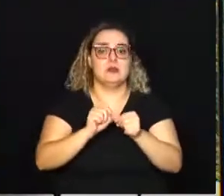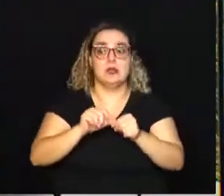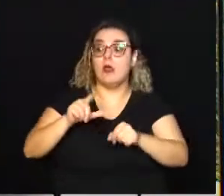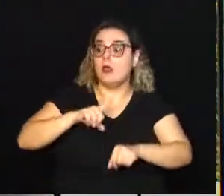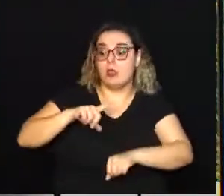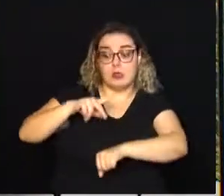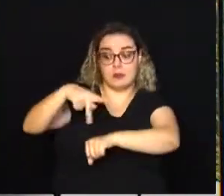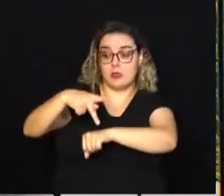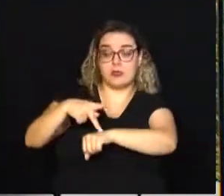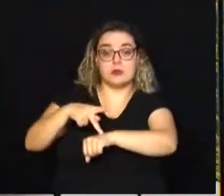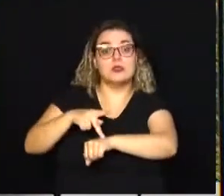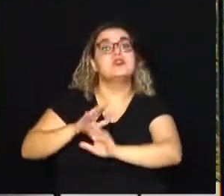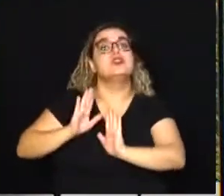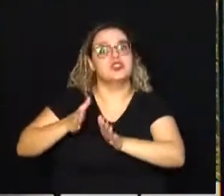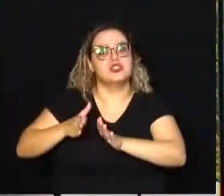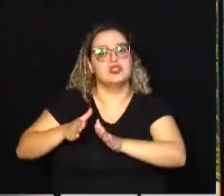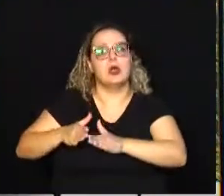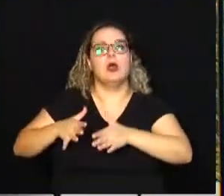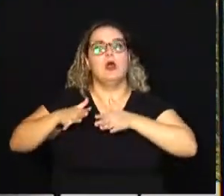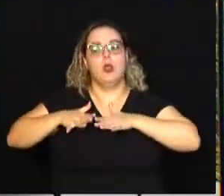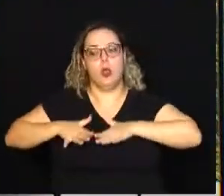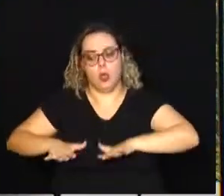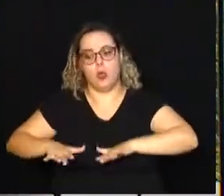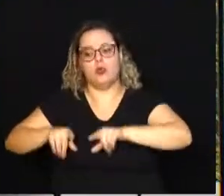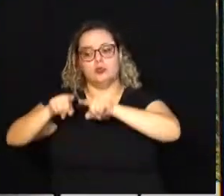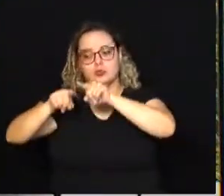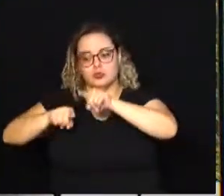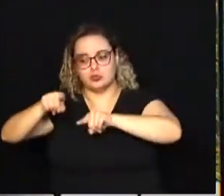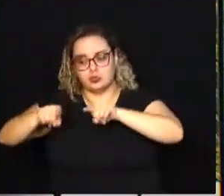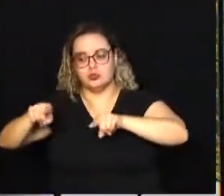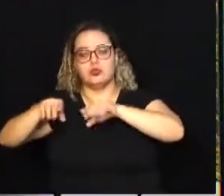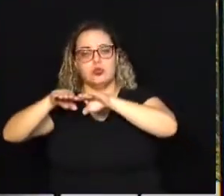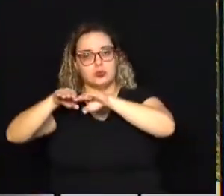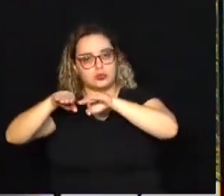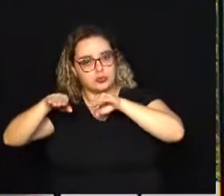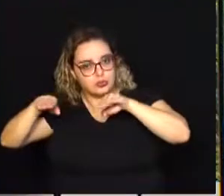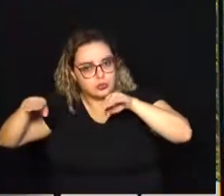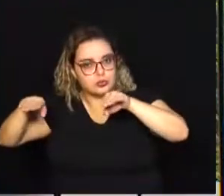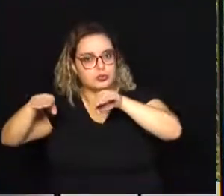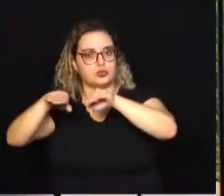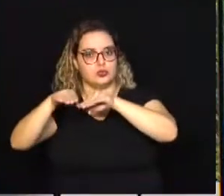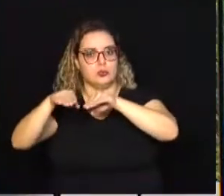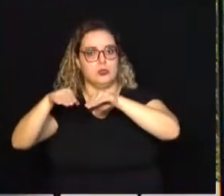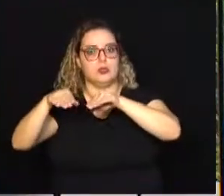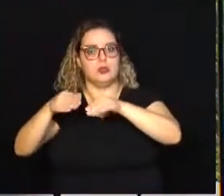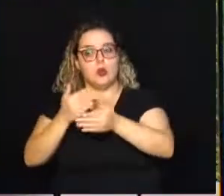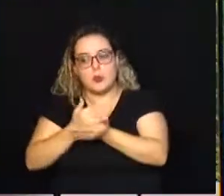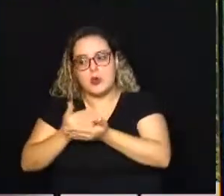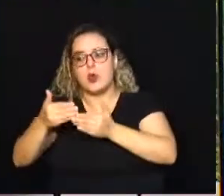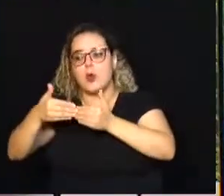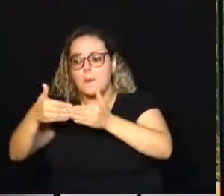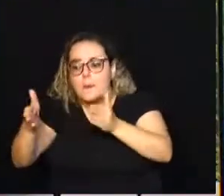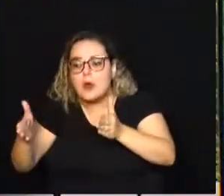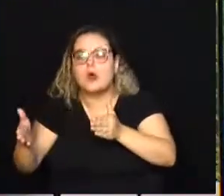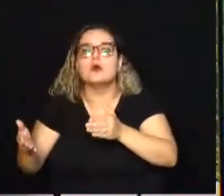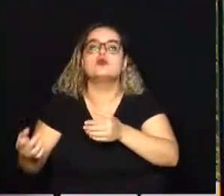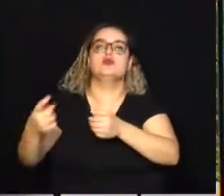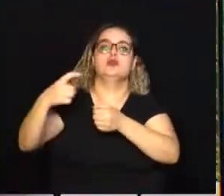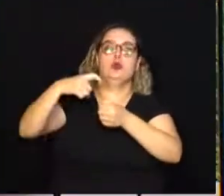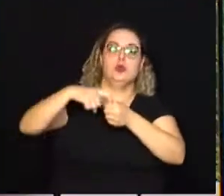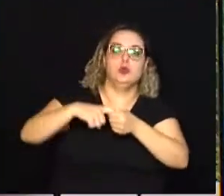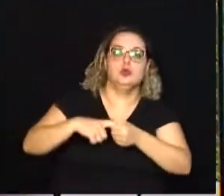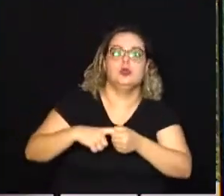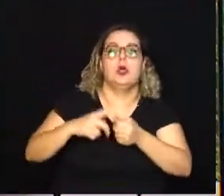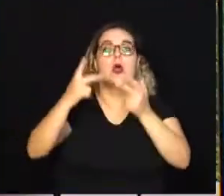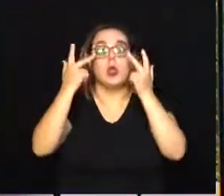países que já estão aí, né, já no movimento de abertura, né, no movimento de retomada, né,